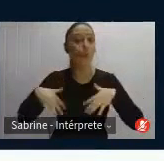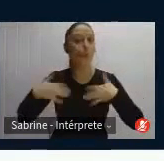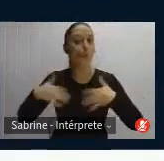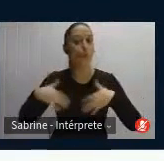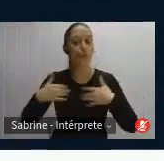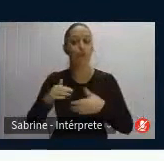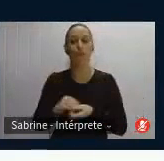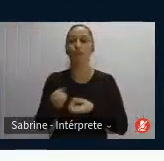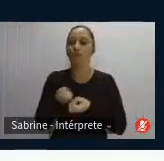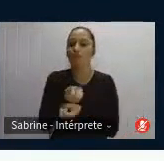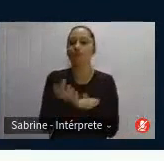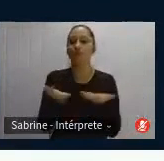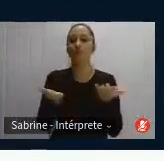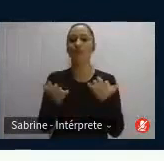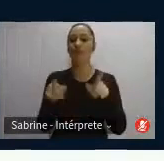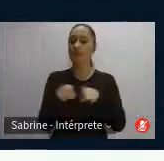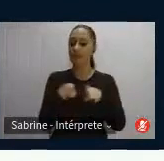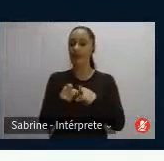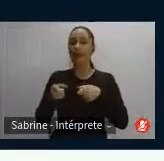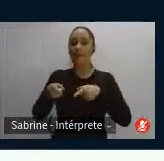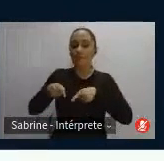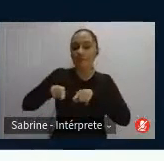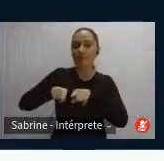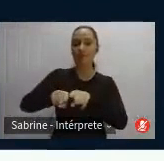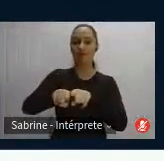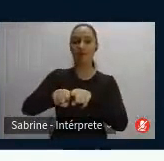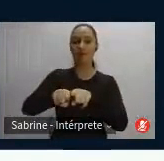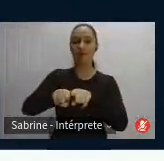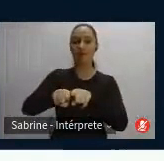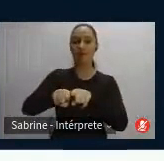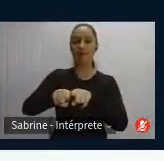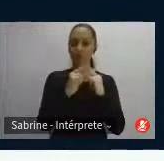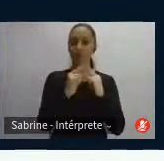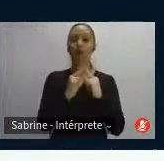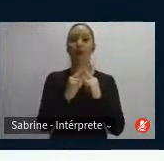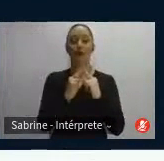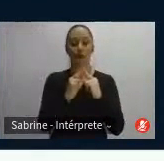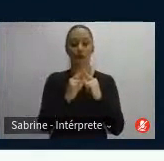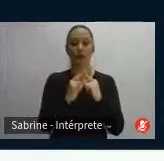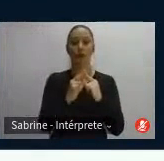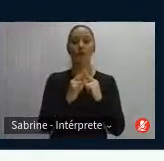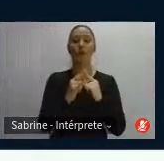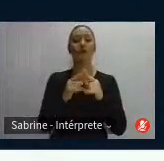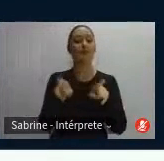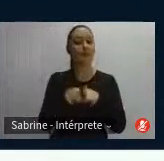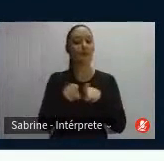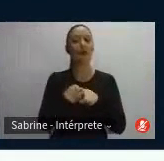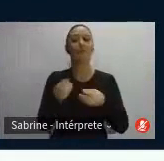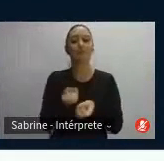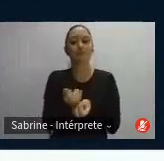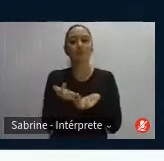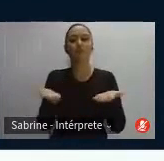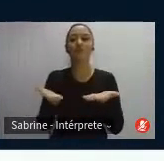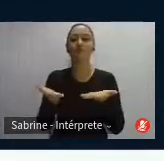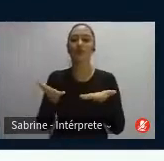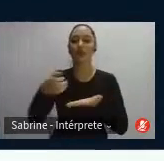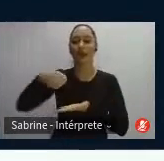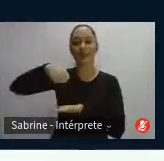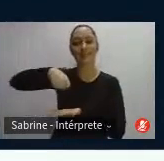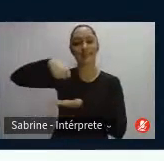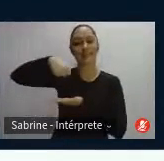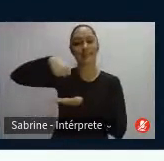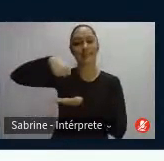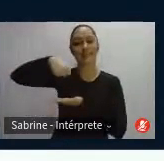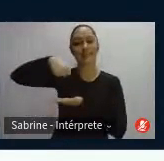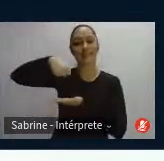que adquiriram alimentação, né, o alimento kit, cestas básicas, né, e a compra